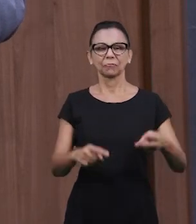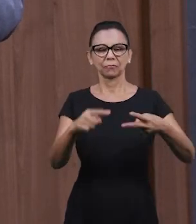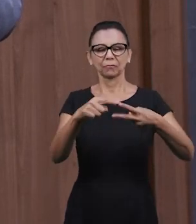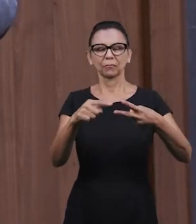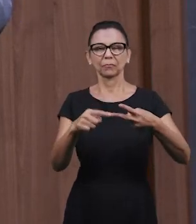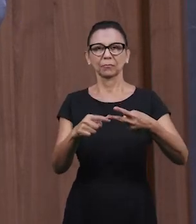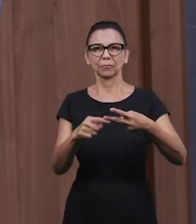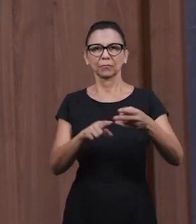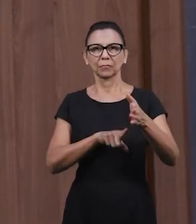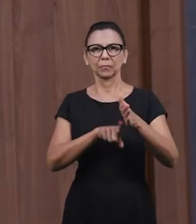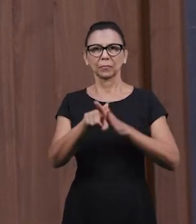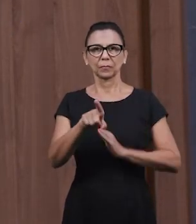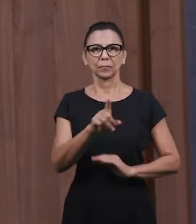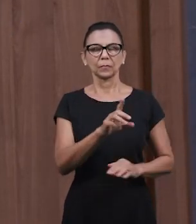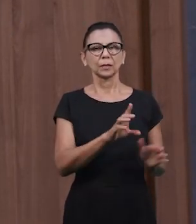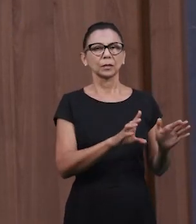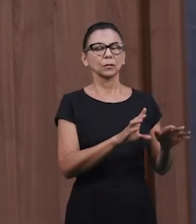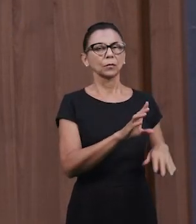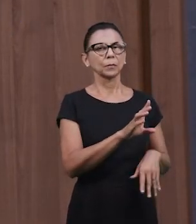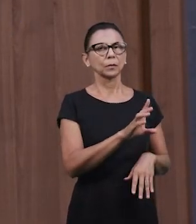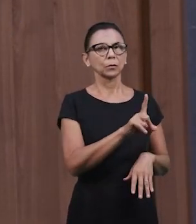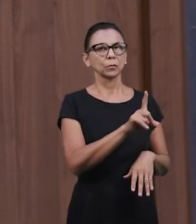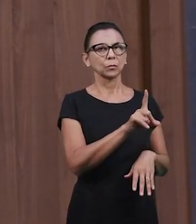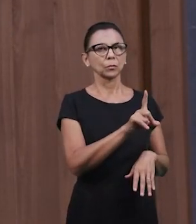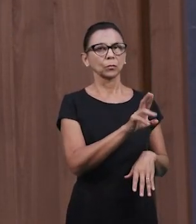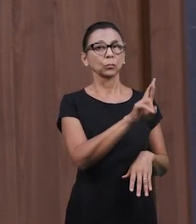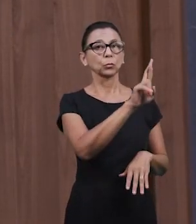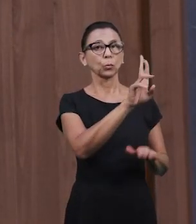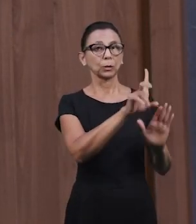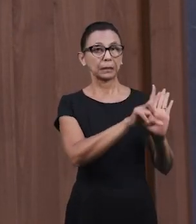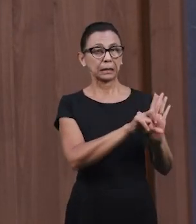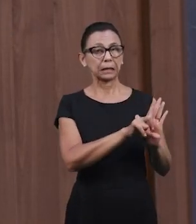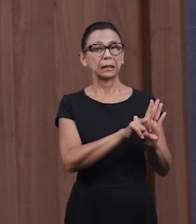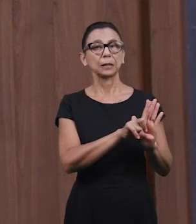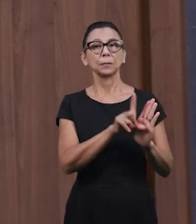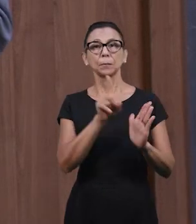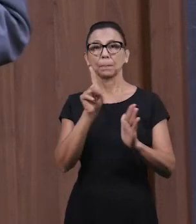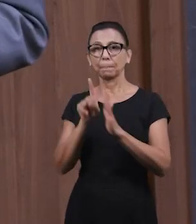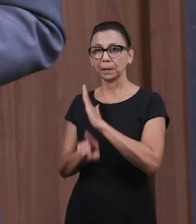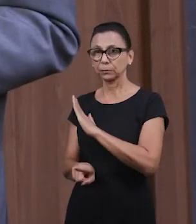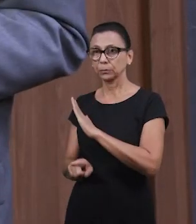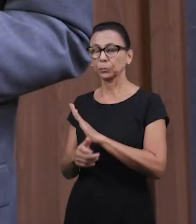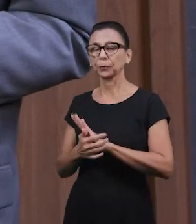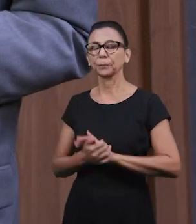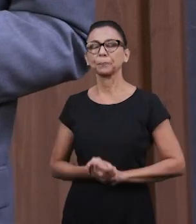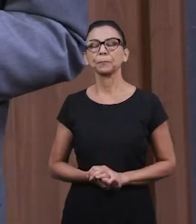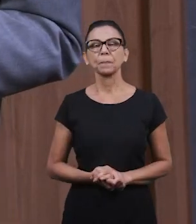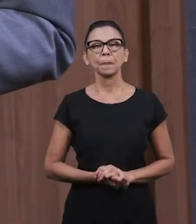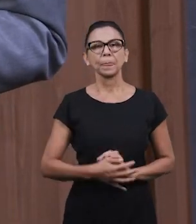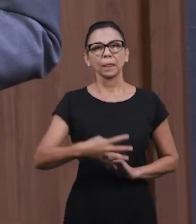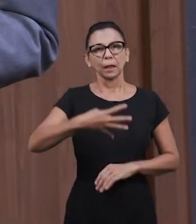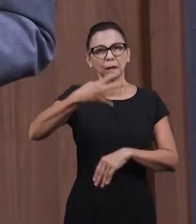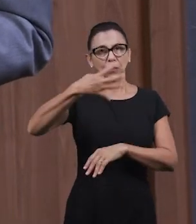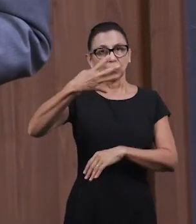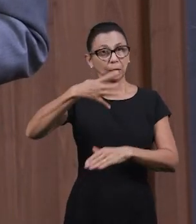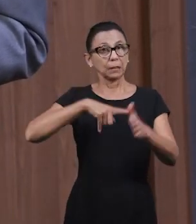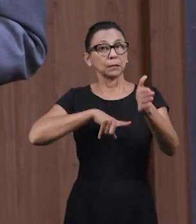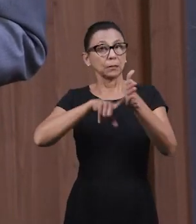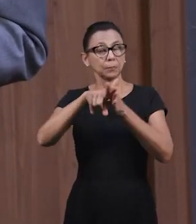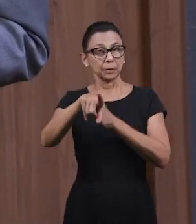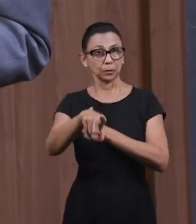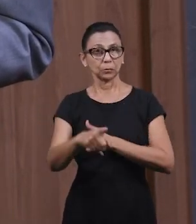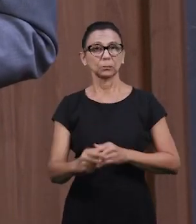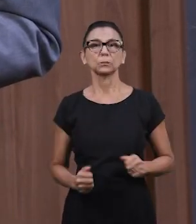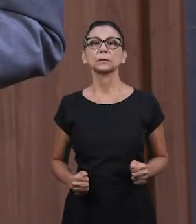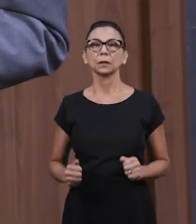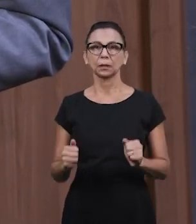feitas pelo doutor da lei. Amém. Agora vamos para a nossa quarta pergunta. A nossa quarta pergunta, destinada